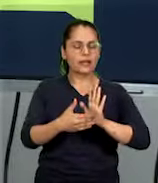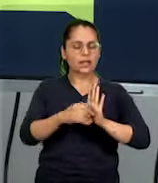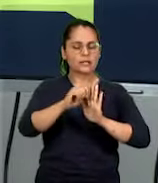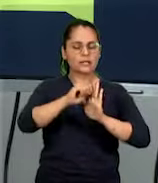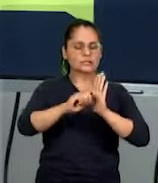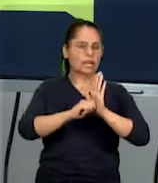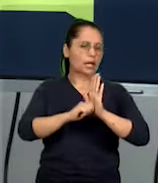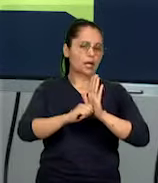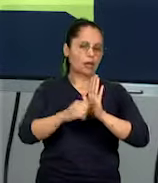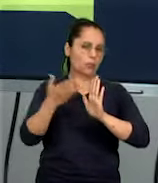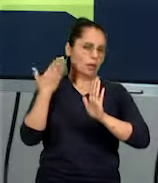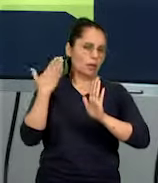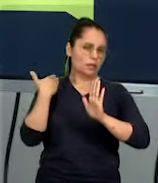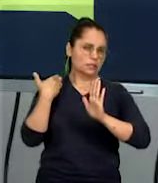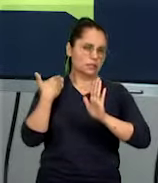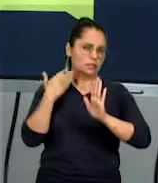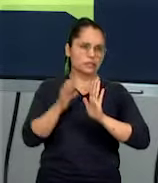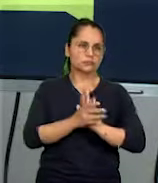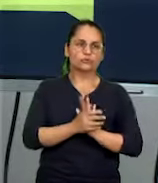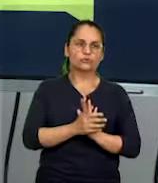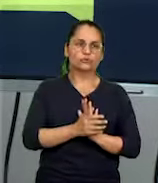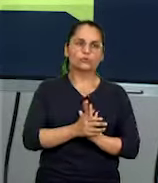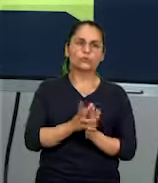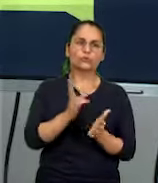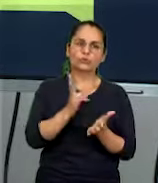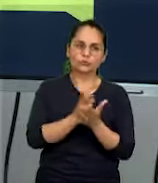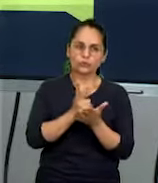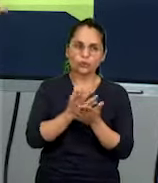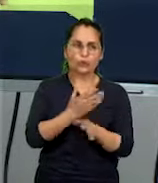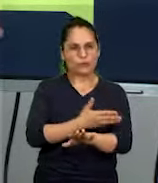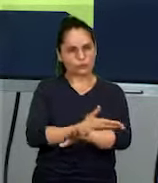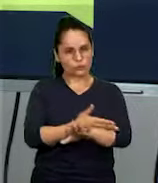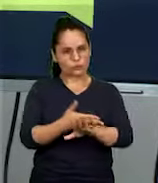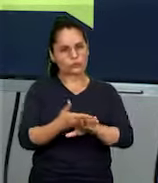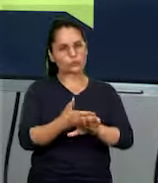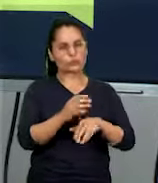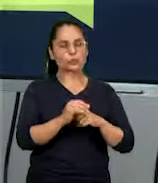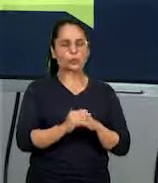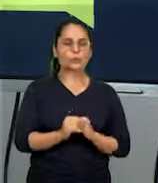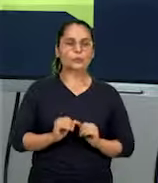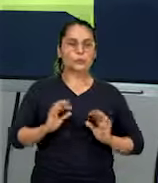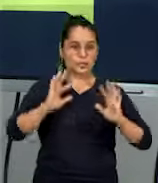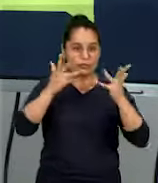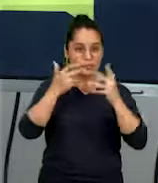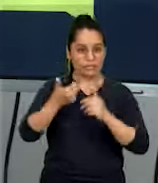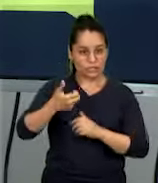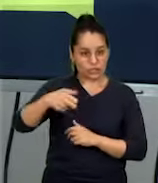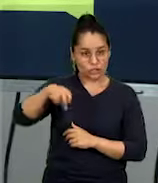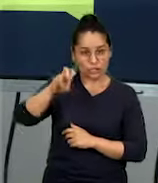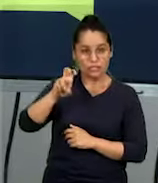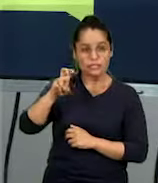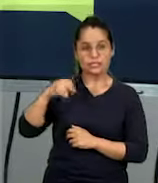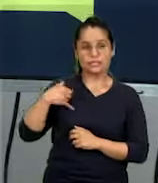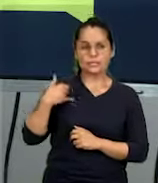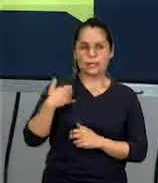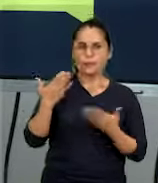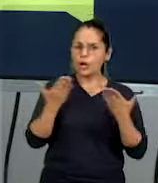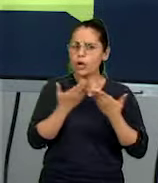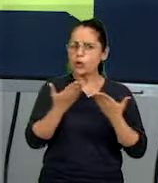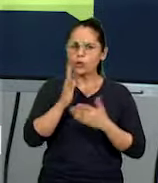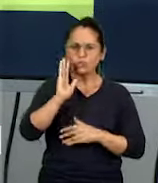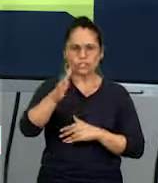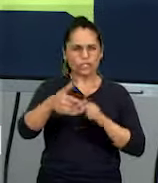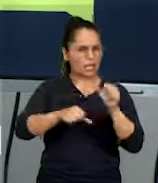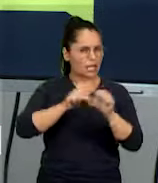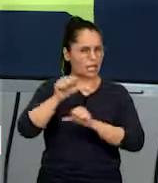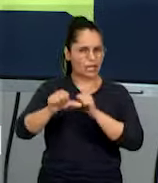século passado, no início do século passado, ainda se tinha esse costume aí das festas de 15 anos, mas hoje em dia isso já não é desse